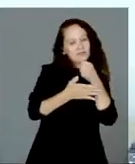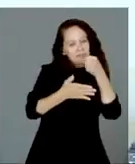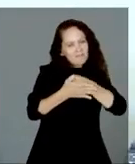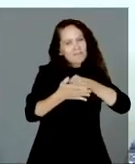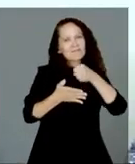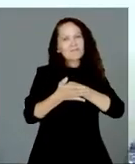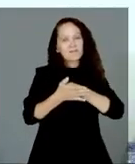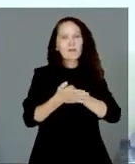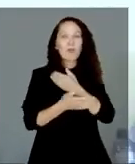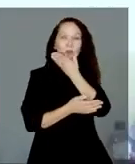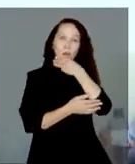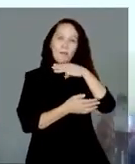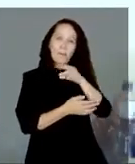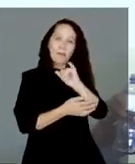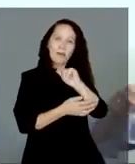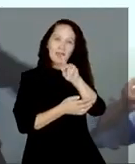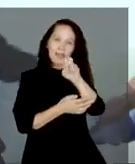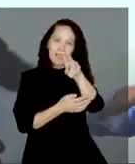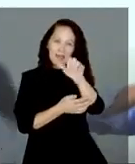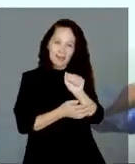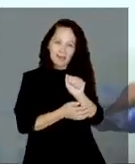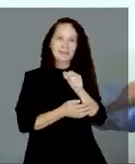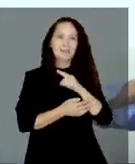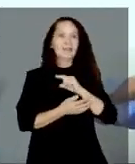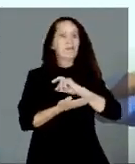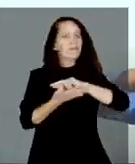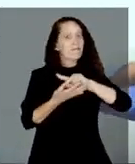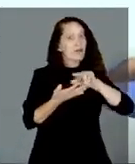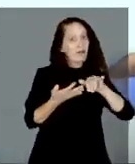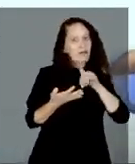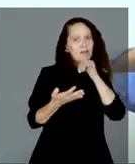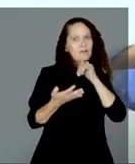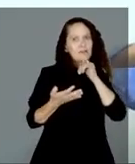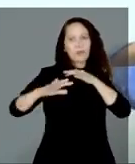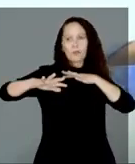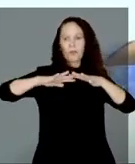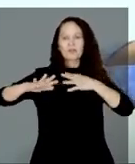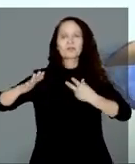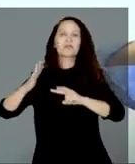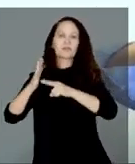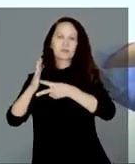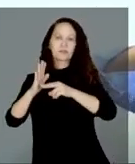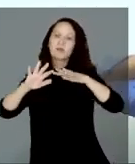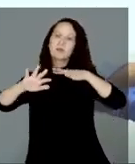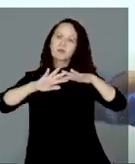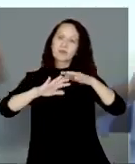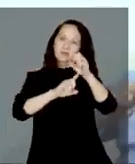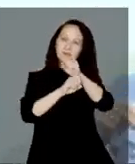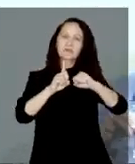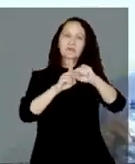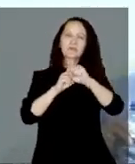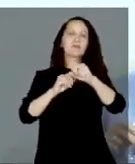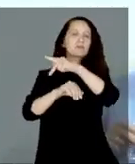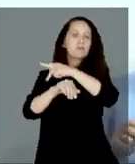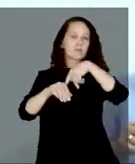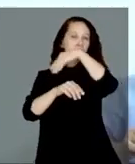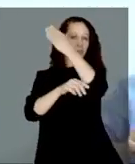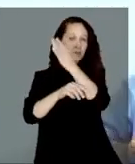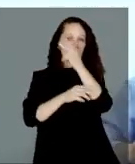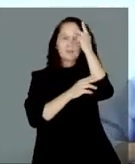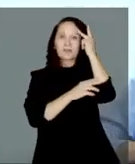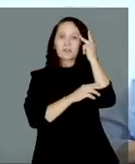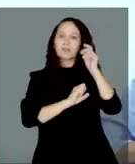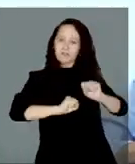a coragem que vocês tiveram de levar esse projeto para frente, está agora com mais coragem ainda de